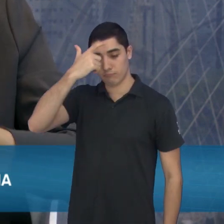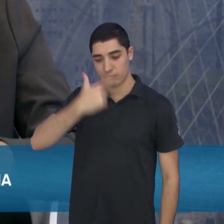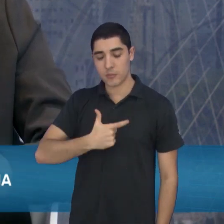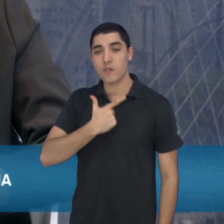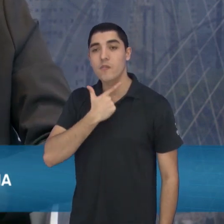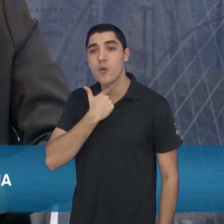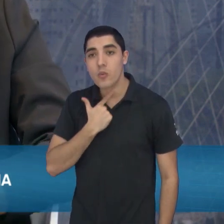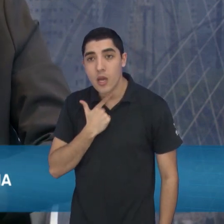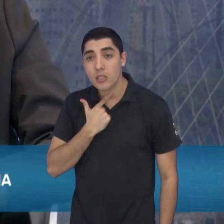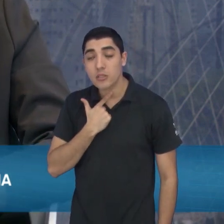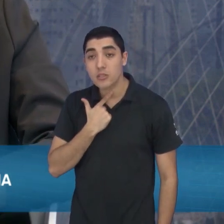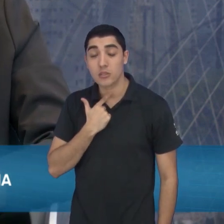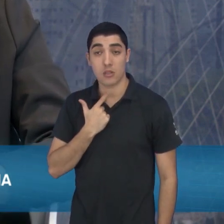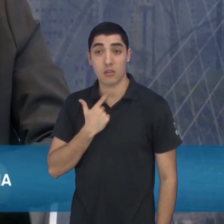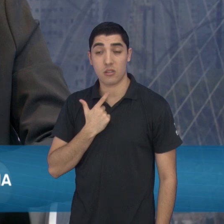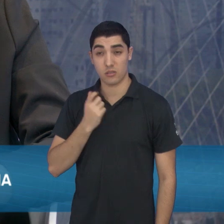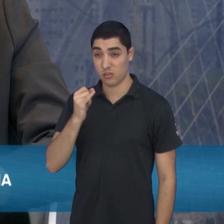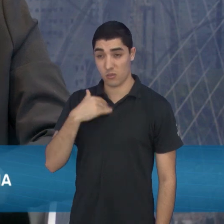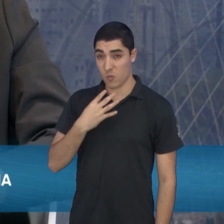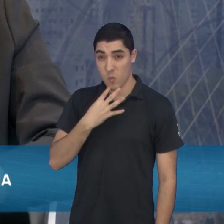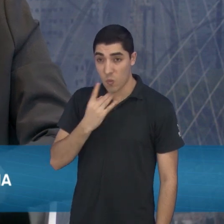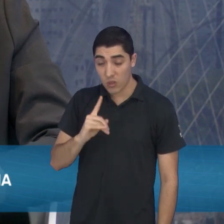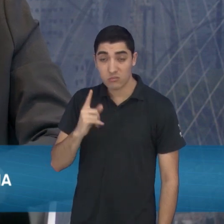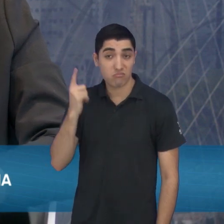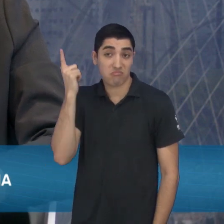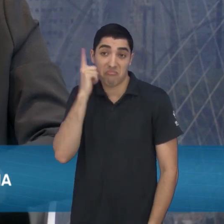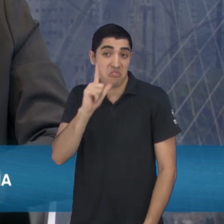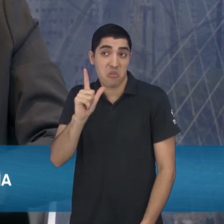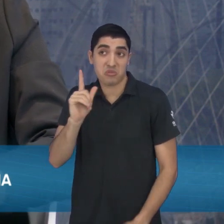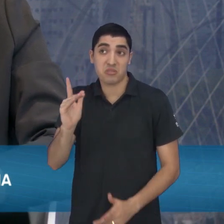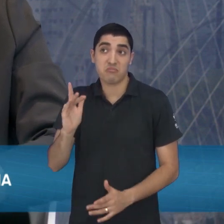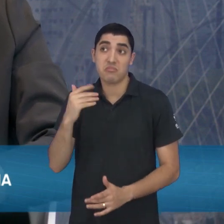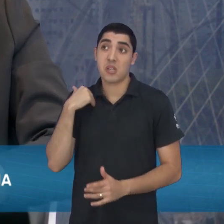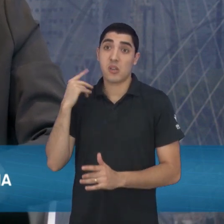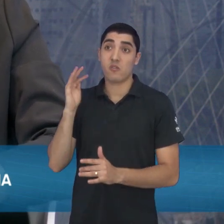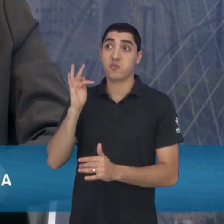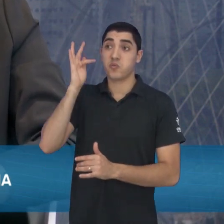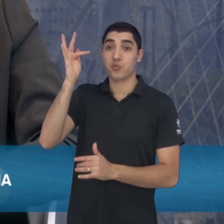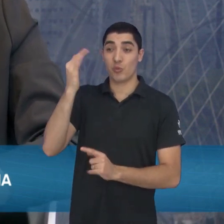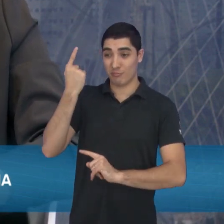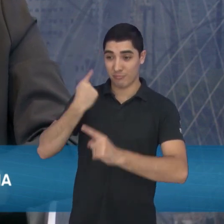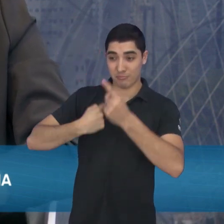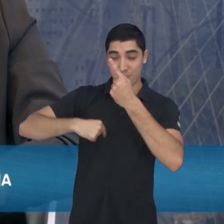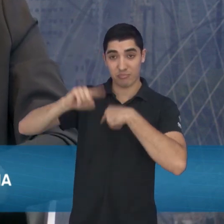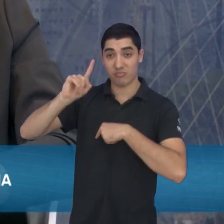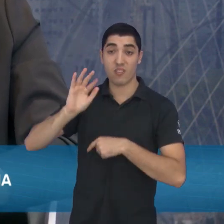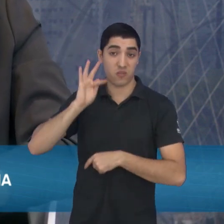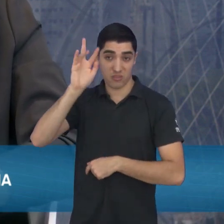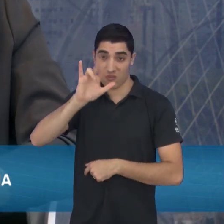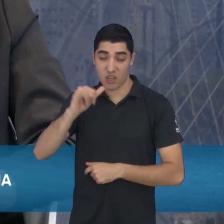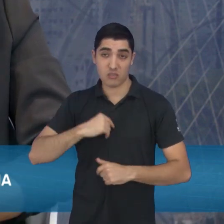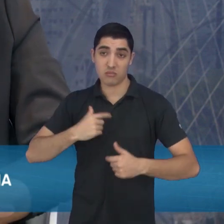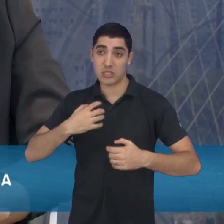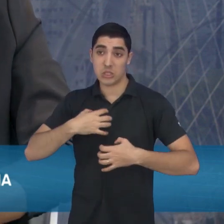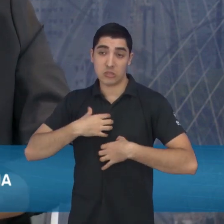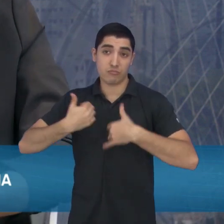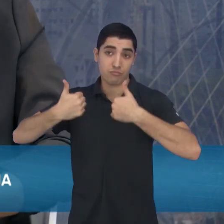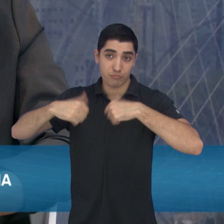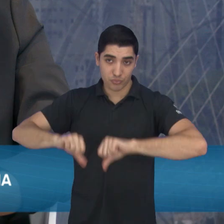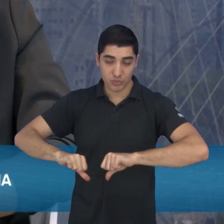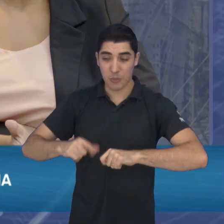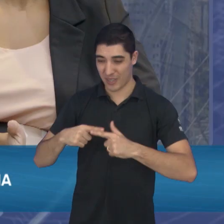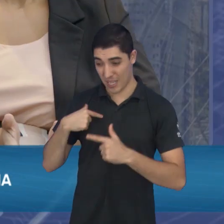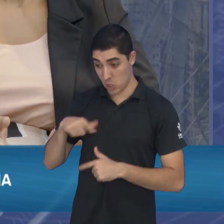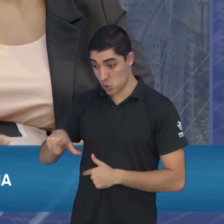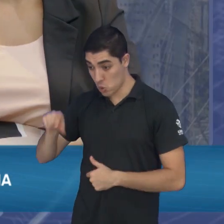dar conta de bancar esse desejo. Até porque para bancar esse desejo, ele vai me acarretar faltas, porque toda escolha tem uma renúncia.